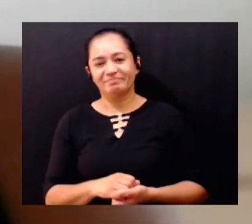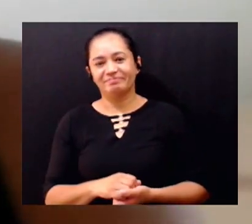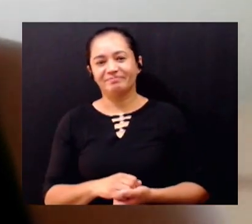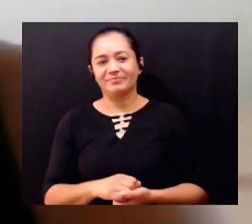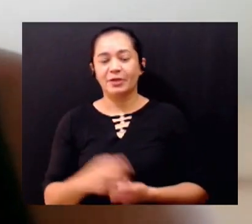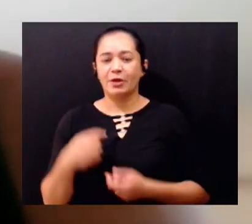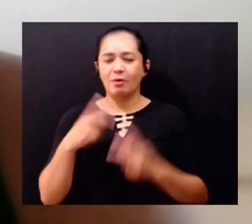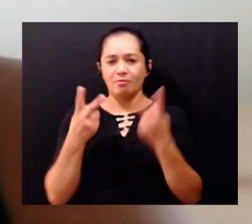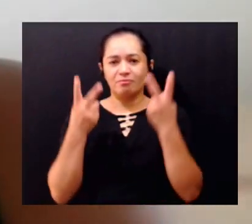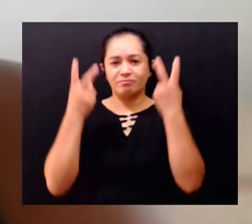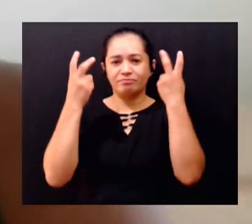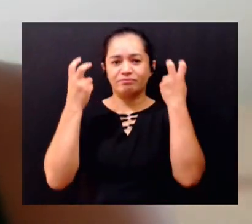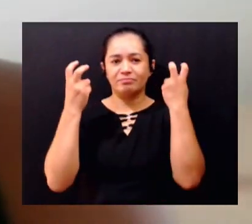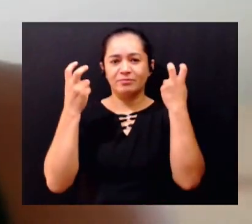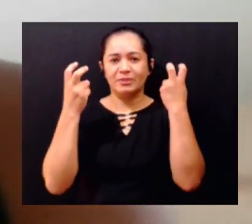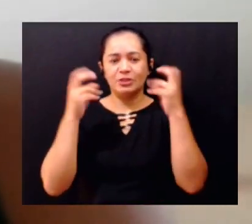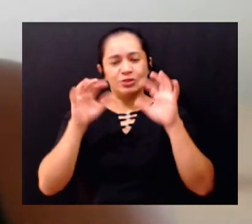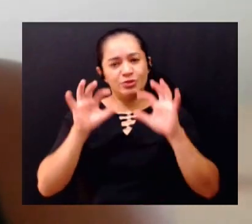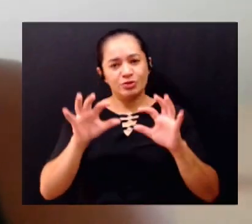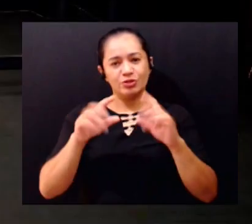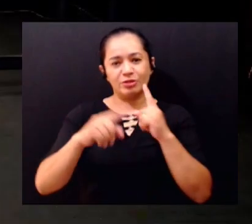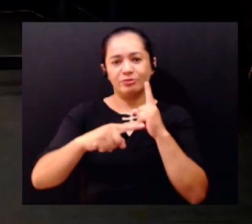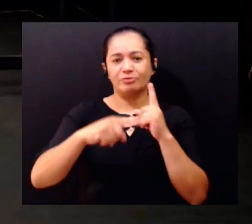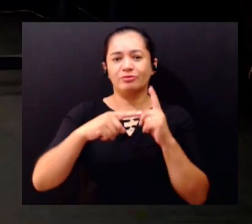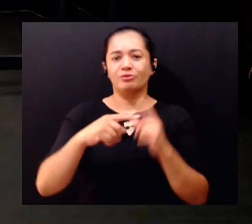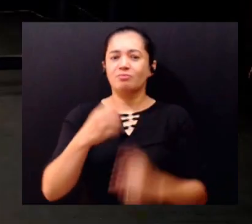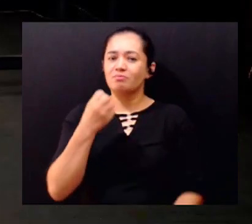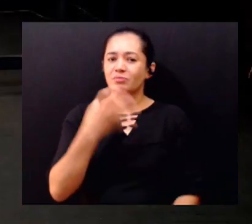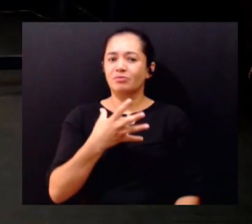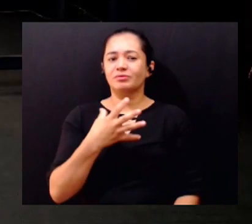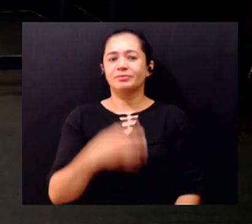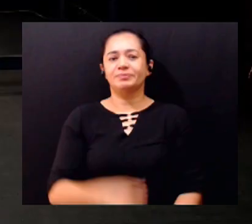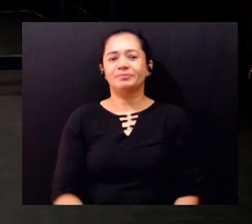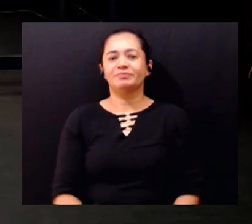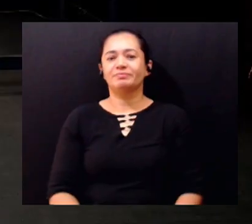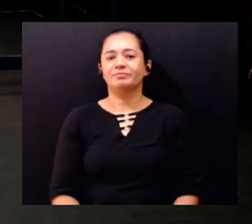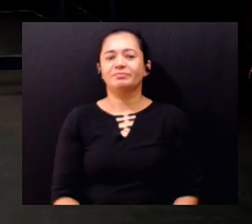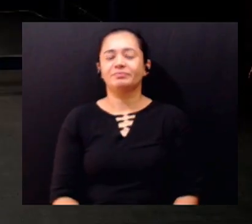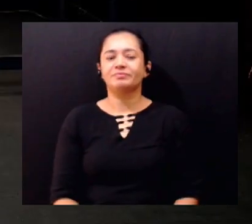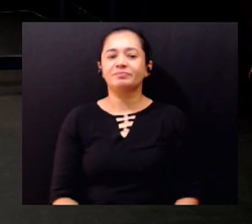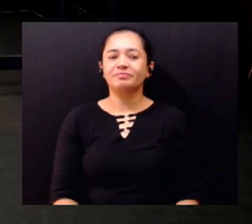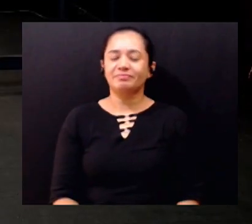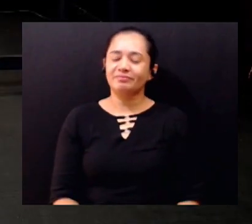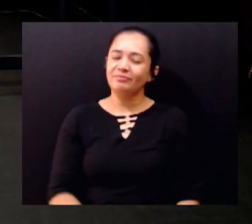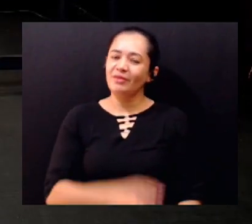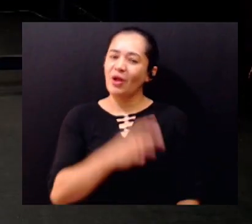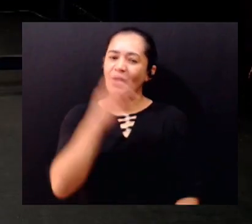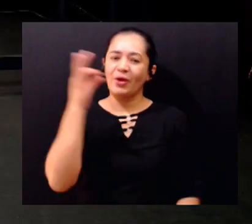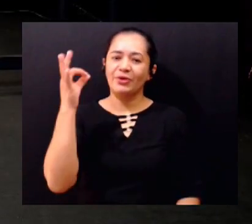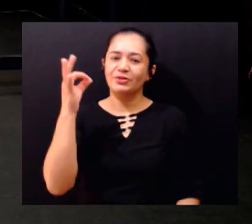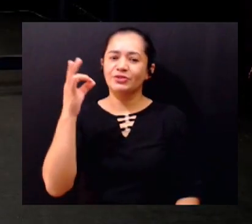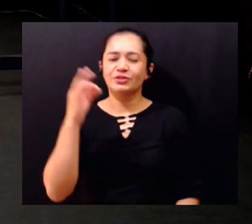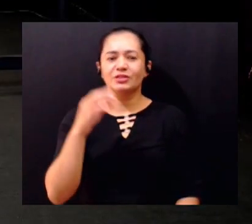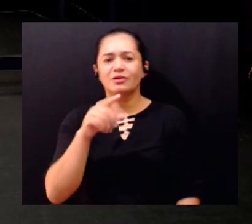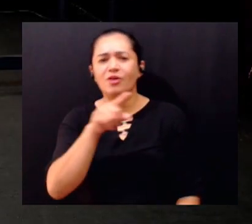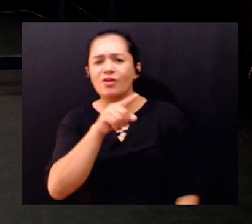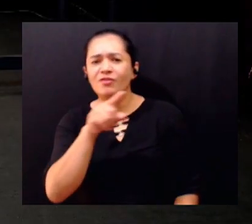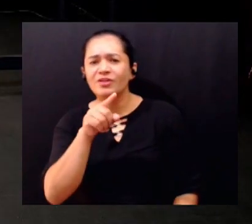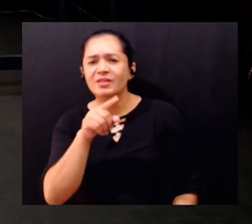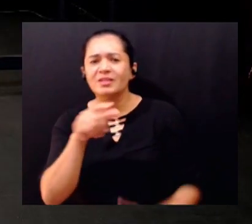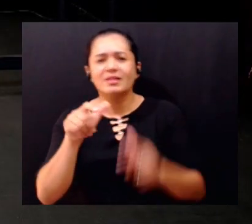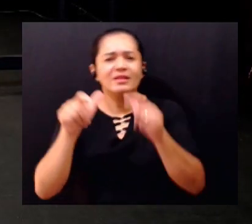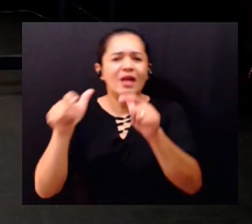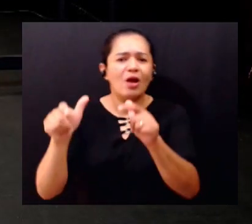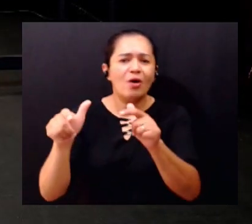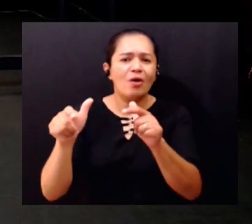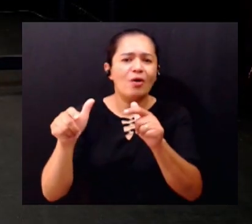de uma forma muito positiva tudo isso. Muito bem, Bira Dantas, né? Ô, Bira, de onde que você está falando, hein? Conta pra gente. Onde que você